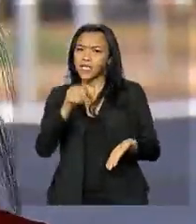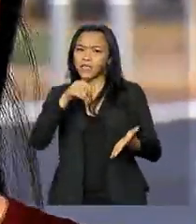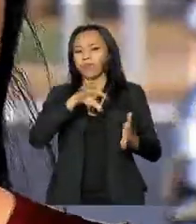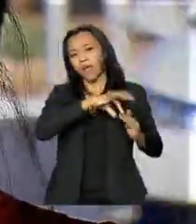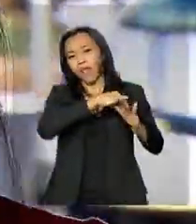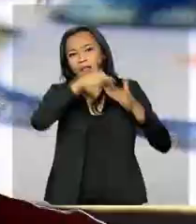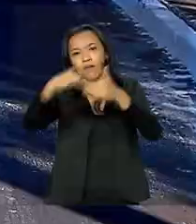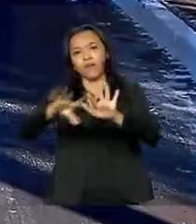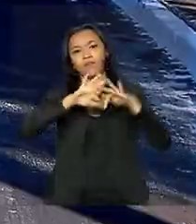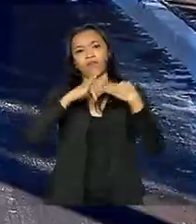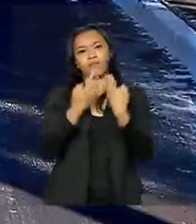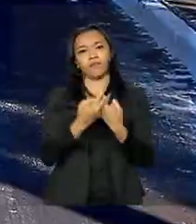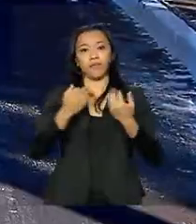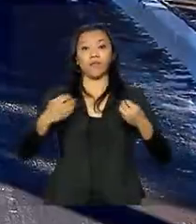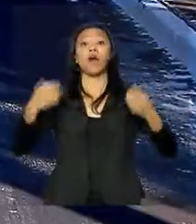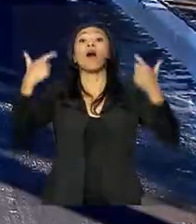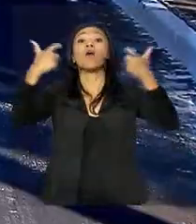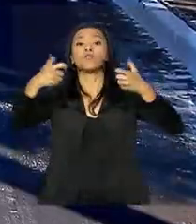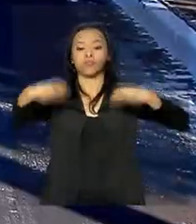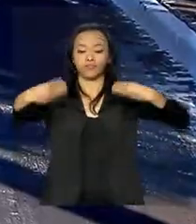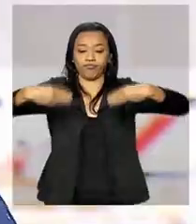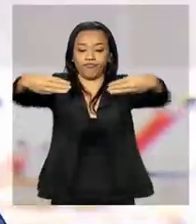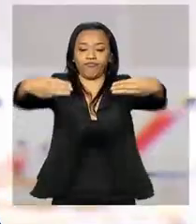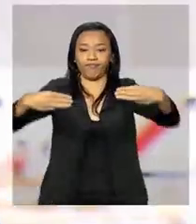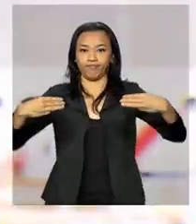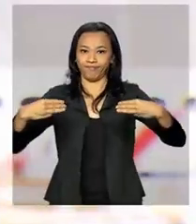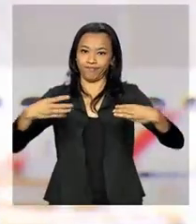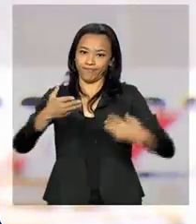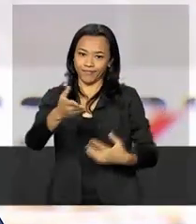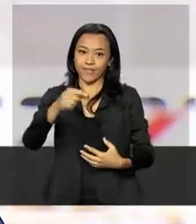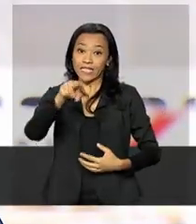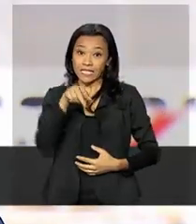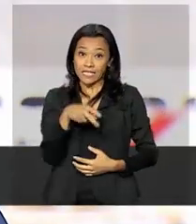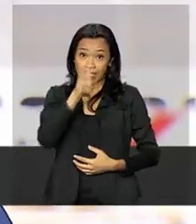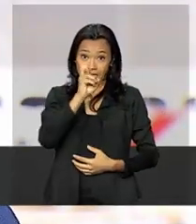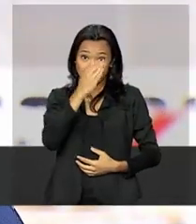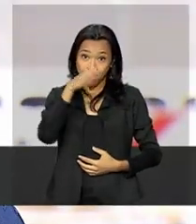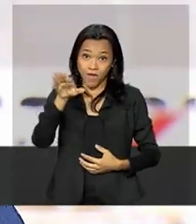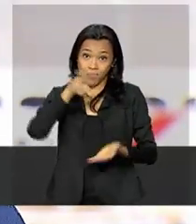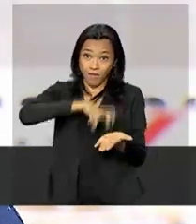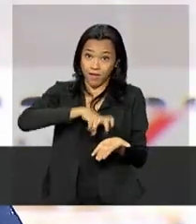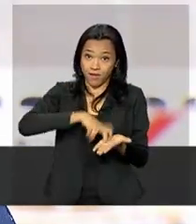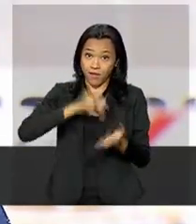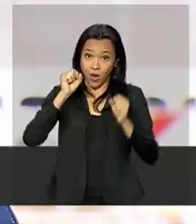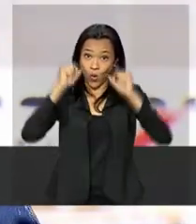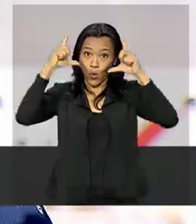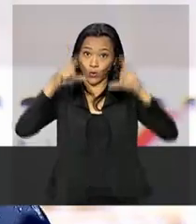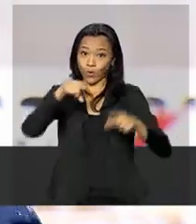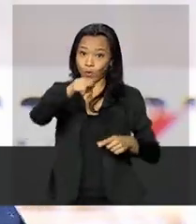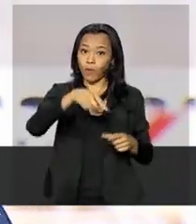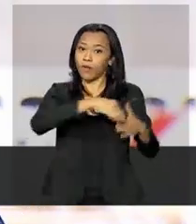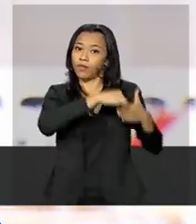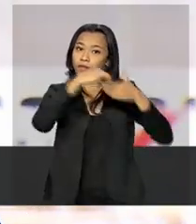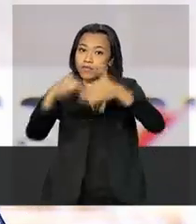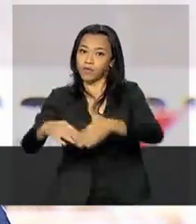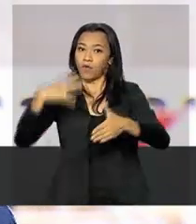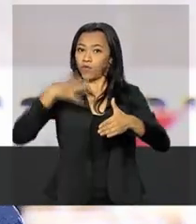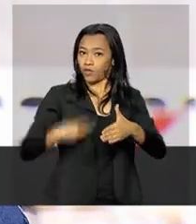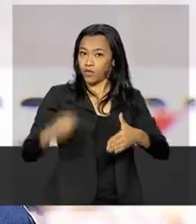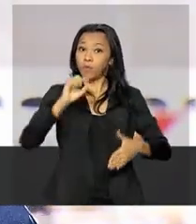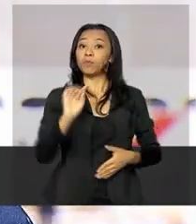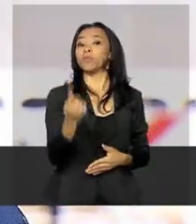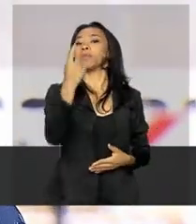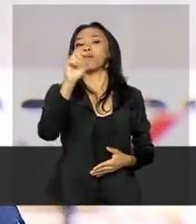a família até a Esplanada dos Ministérios em Brasília. Acordei 5:30 da manhã para trazer meu filho pela primeira